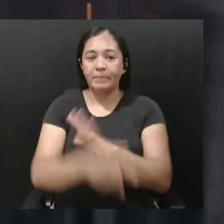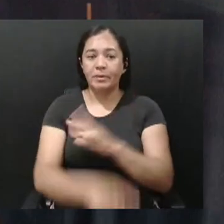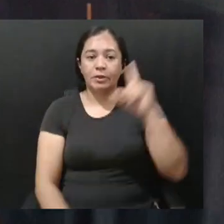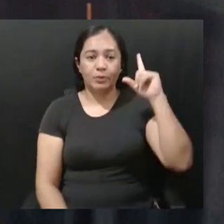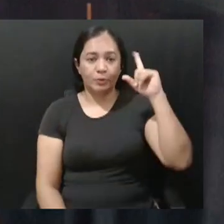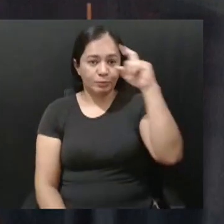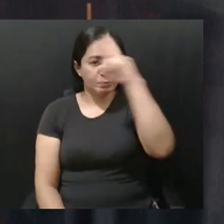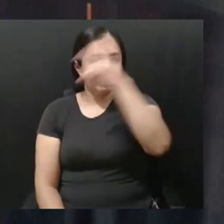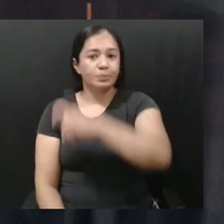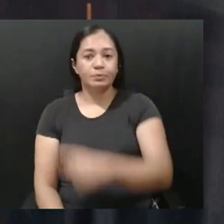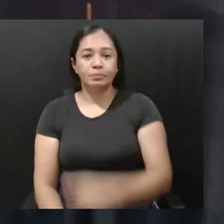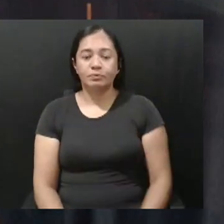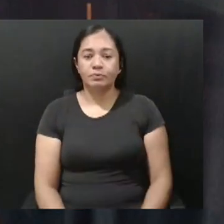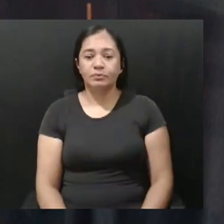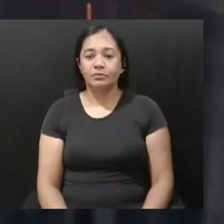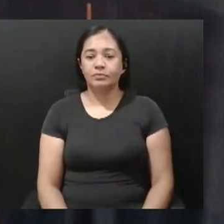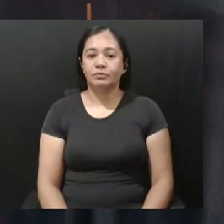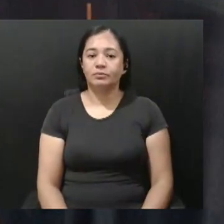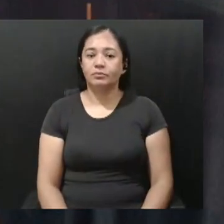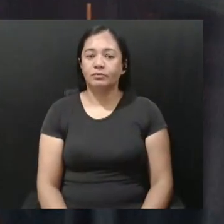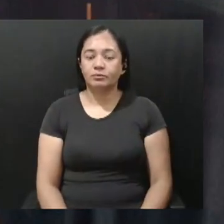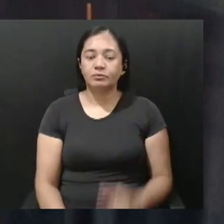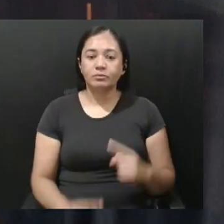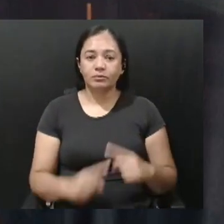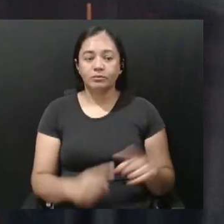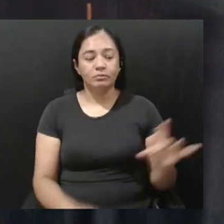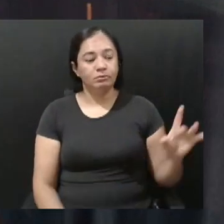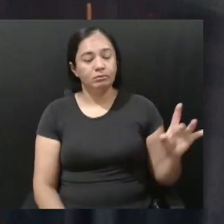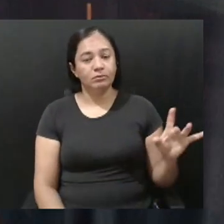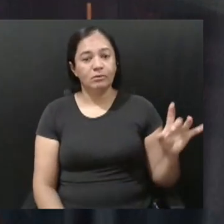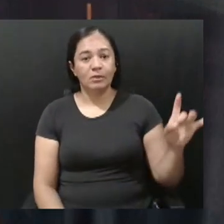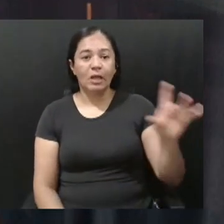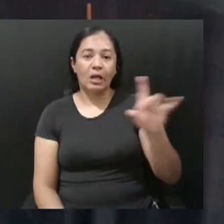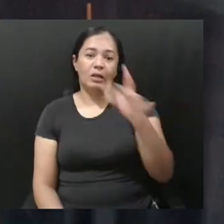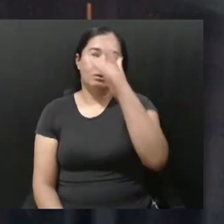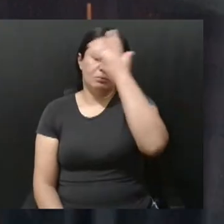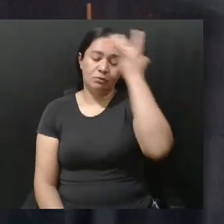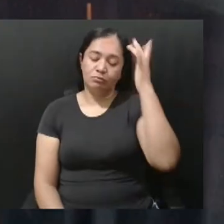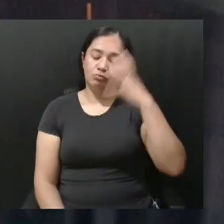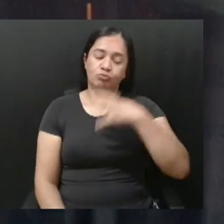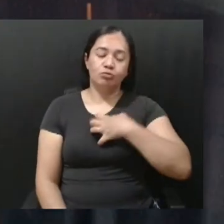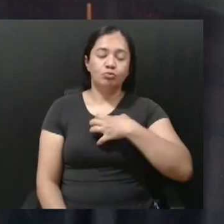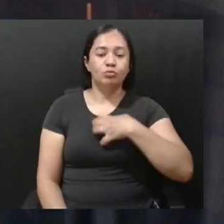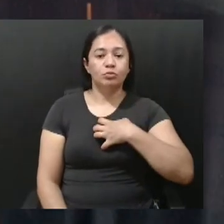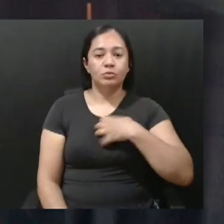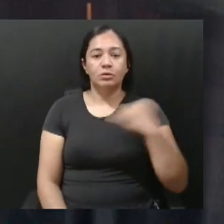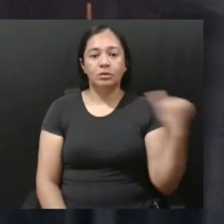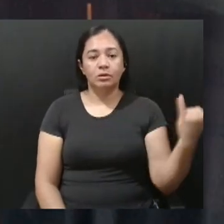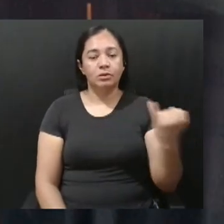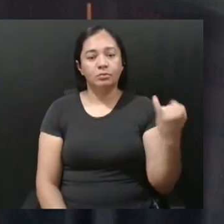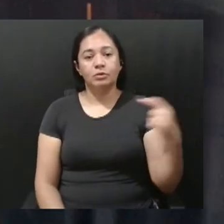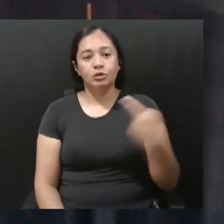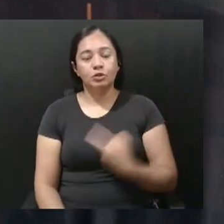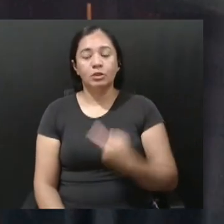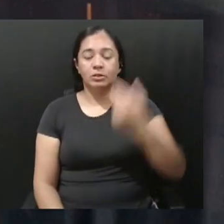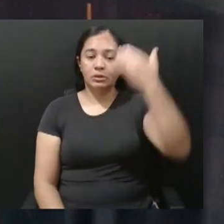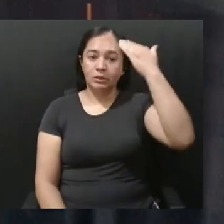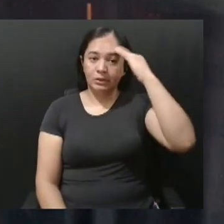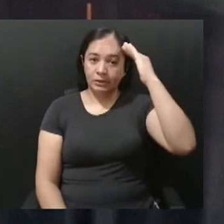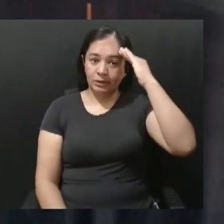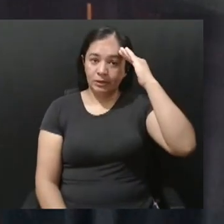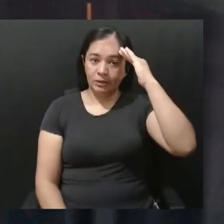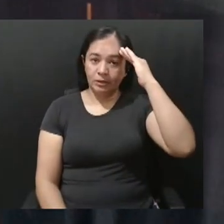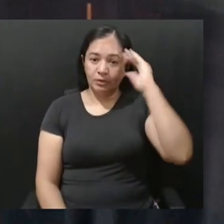claro, cada caso é um caso, Sim. né? É importante da gente entender, assim, o que